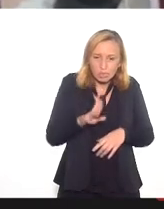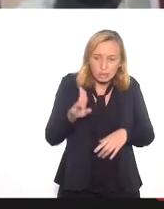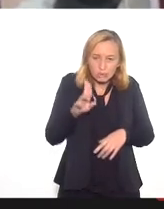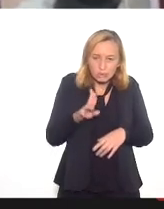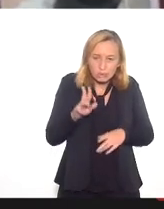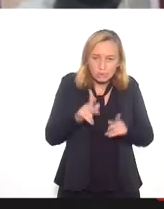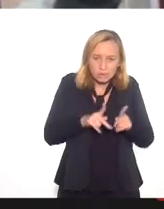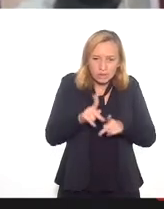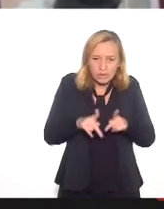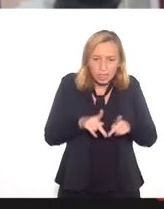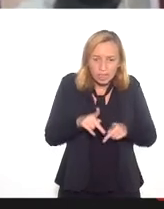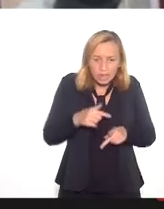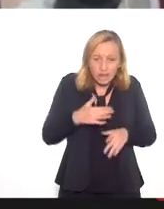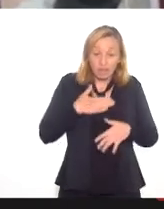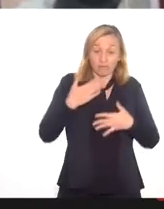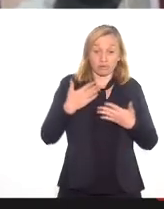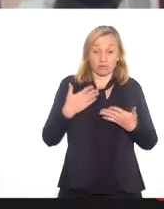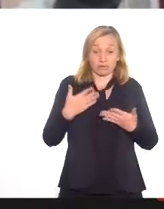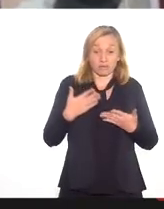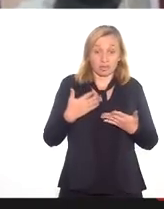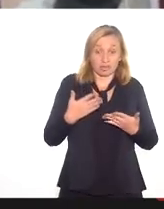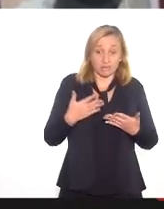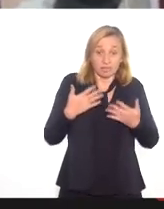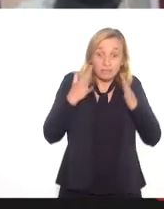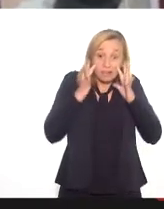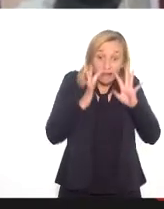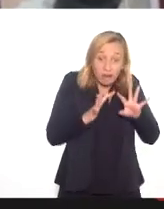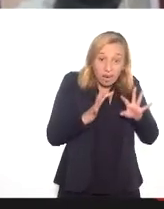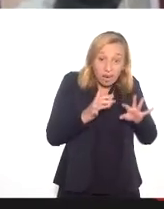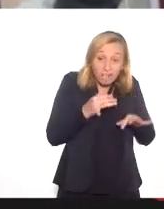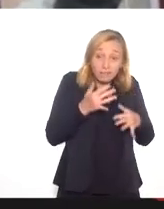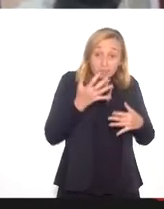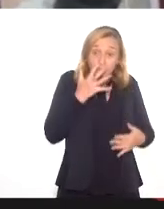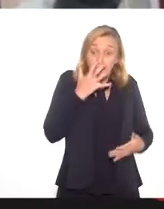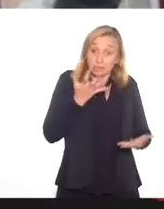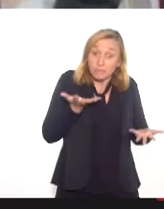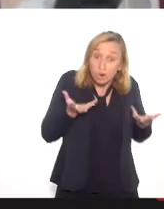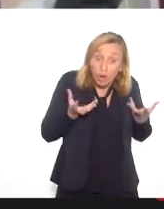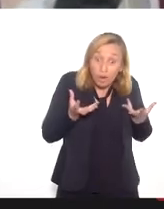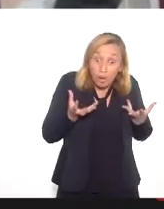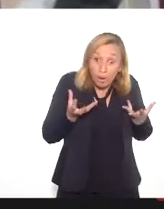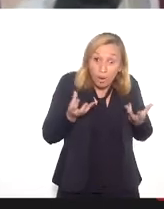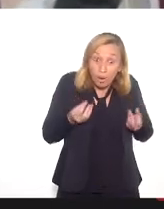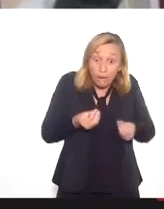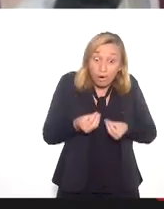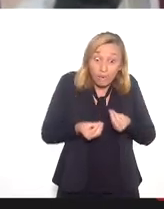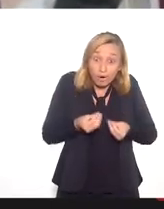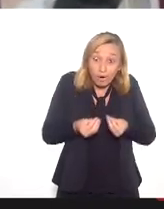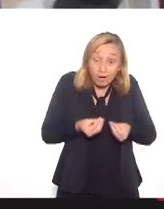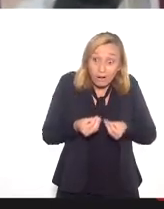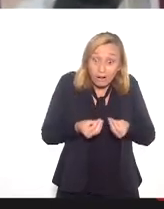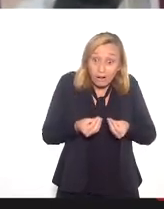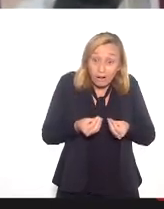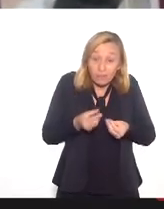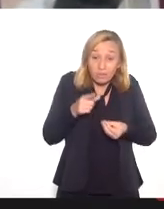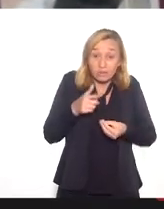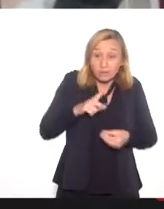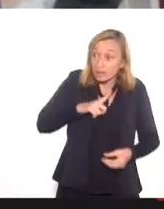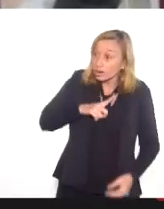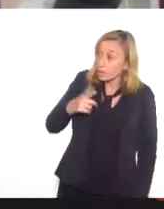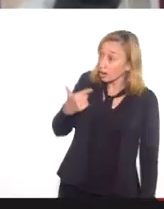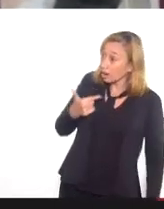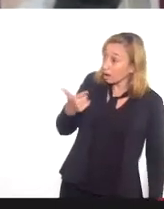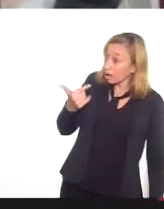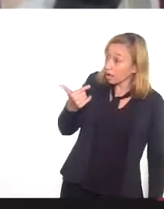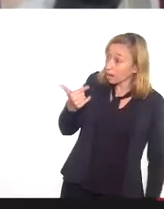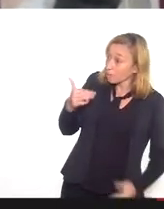eu fiquei muito impressionado chocado você tem armas em casa Renato a sua